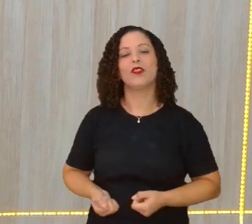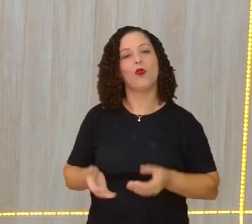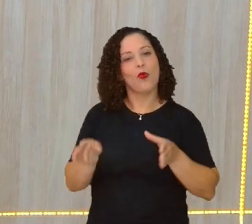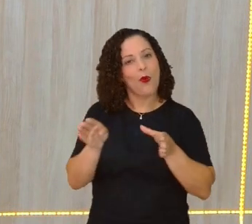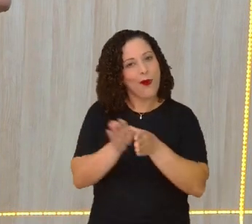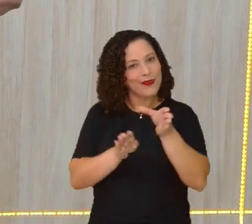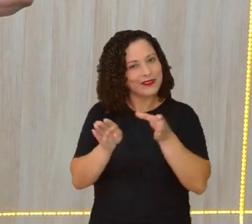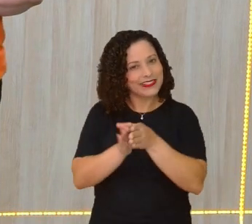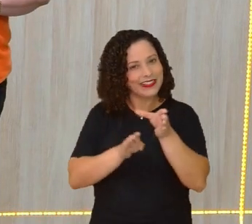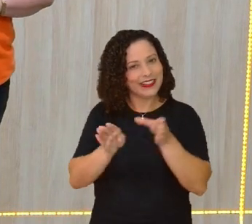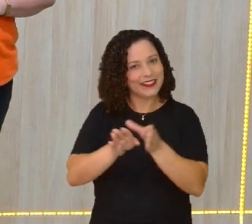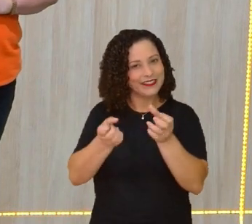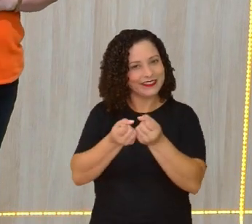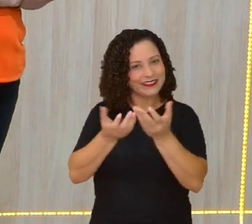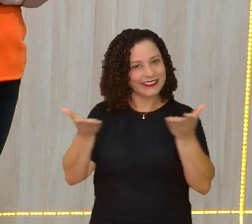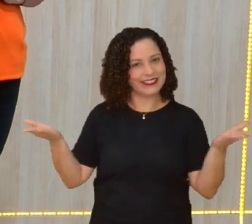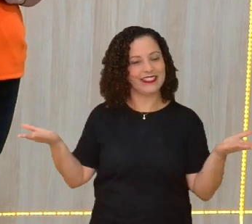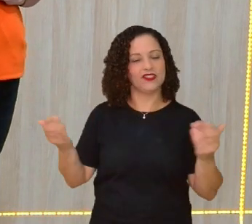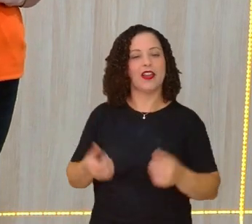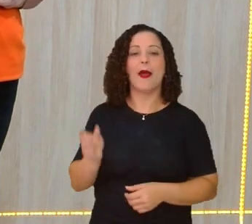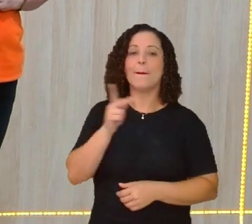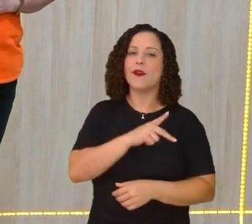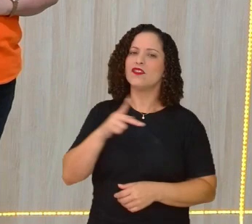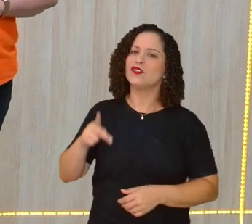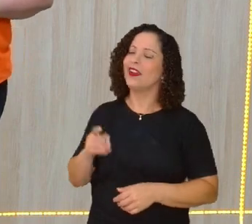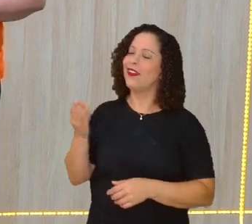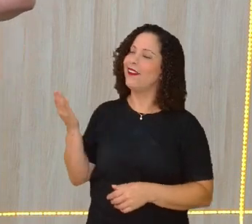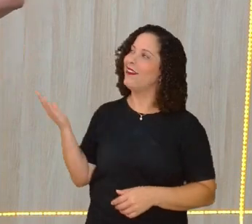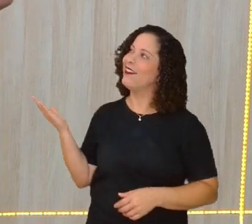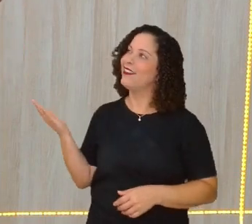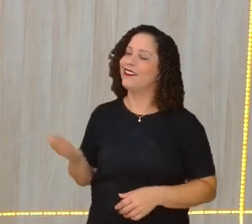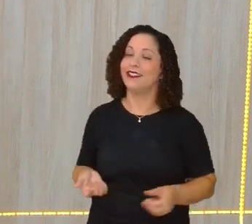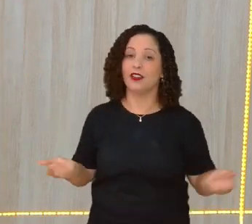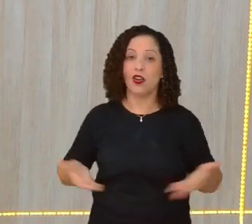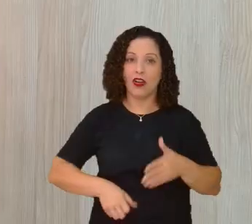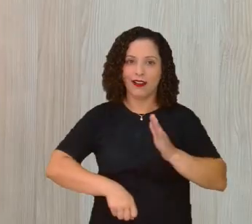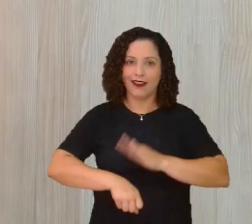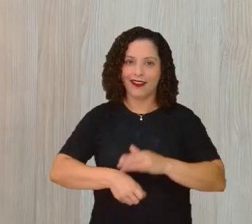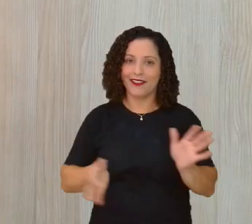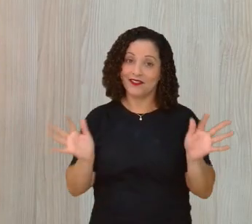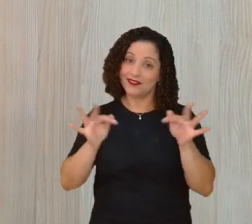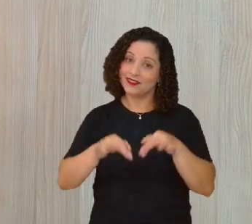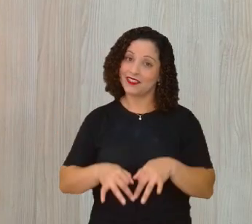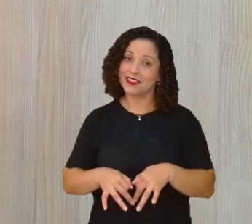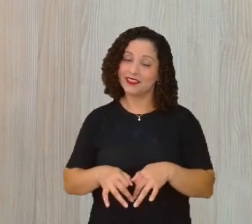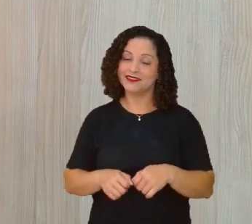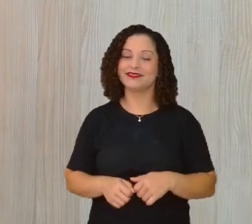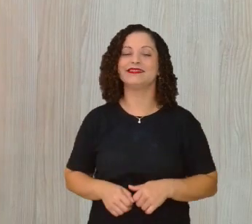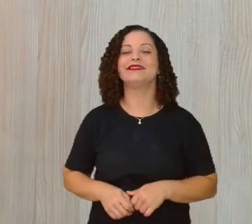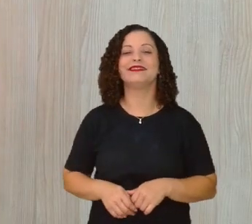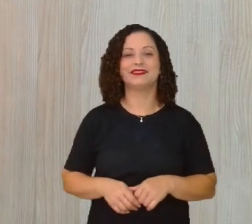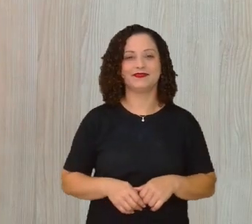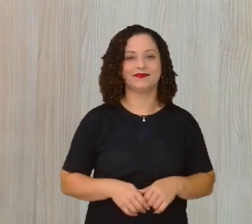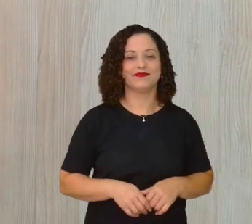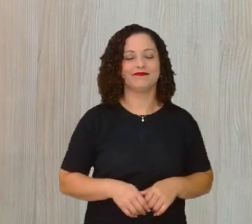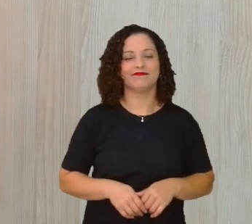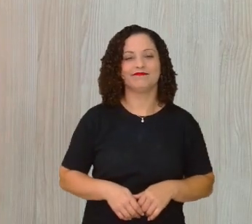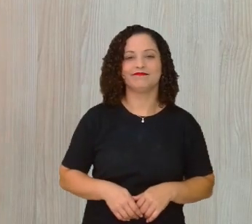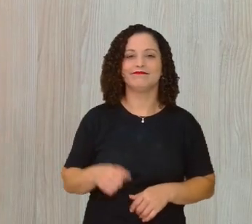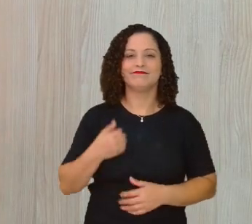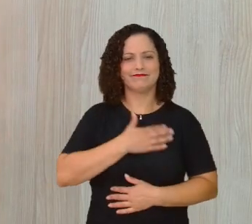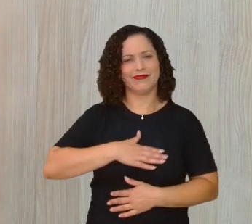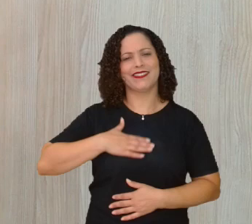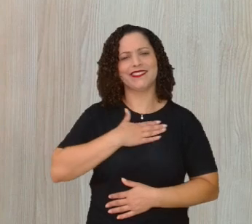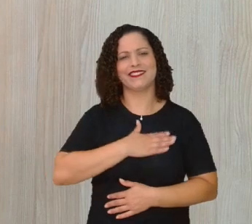conselho da professora Adriana. Professora Camille, vamos nos despedindo. Foi o tempo. Com certeza. Gente, como sempre, foi